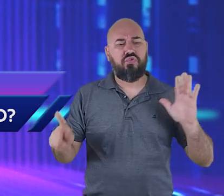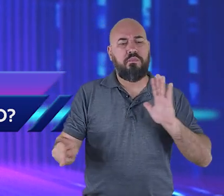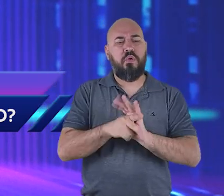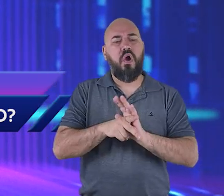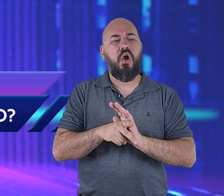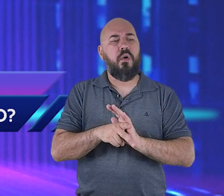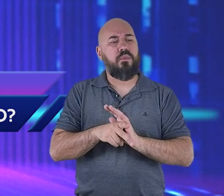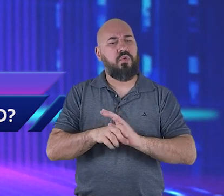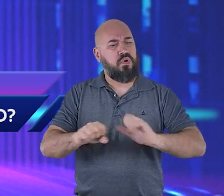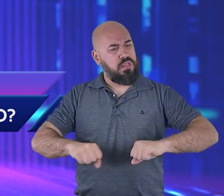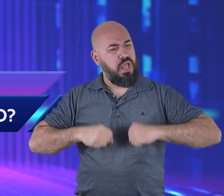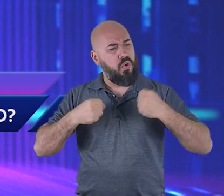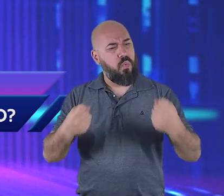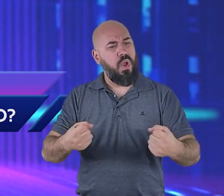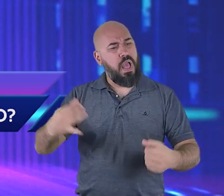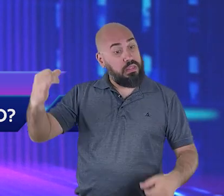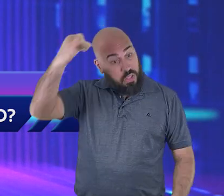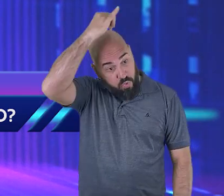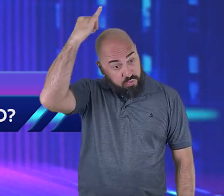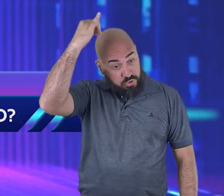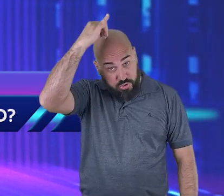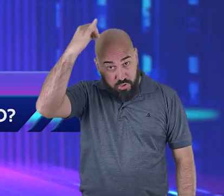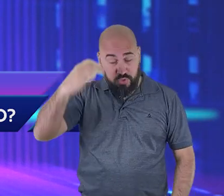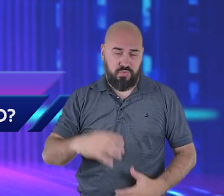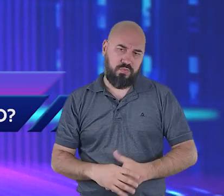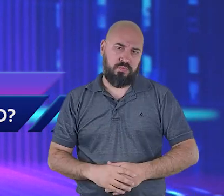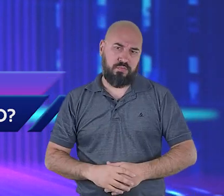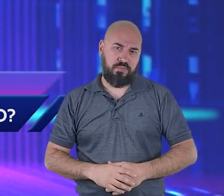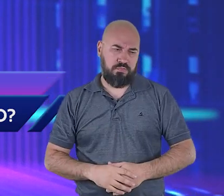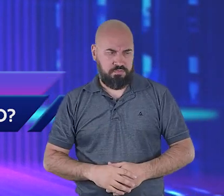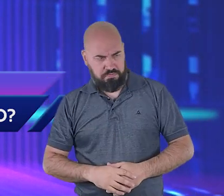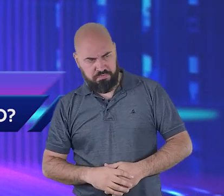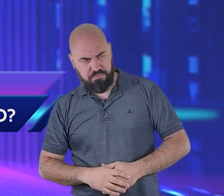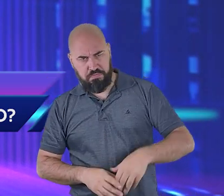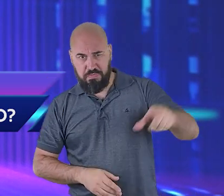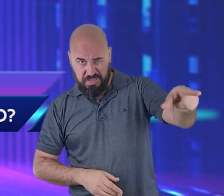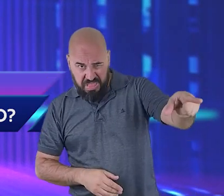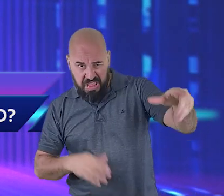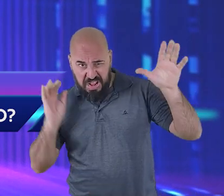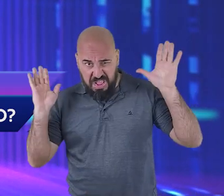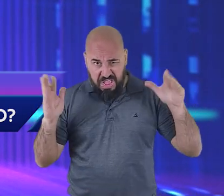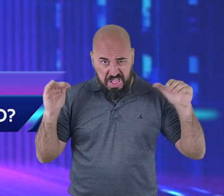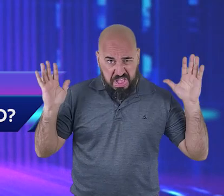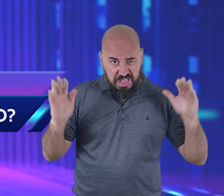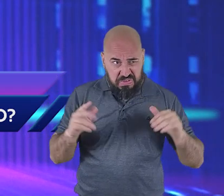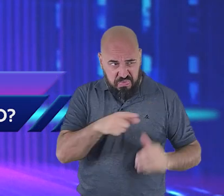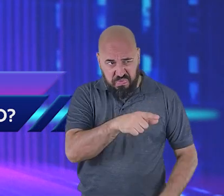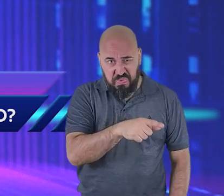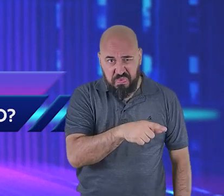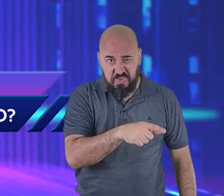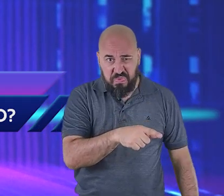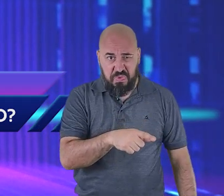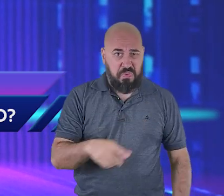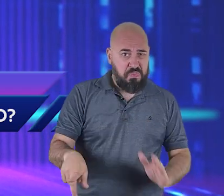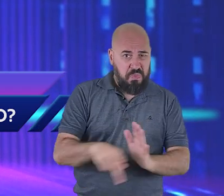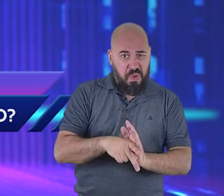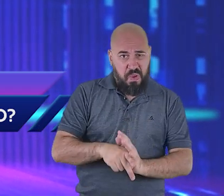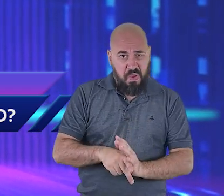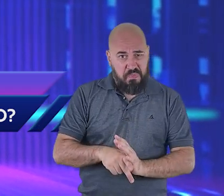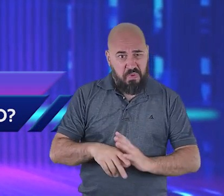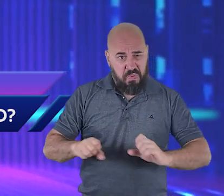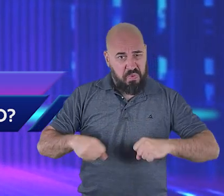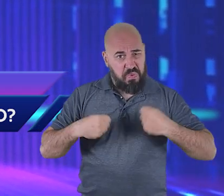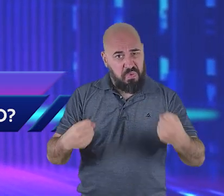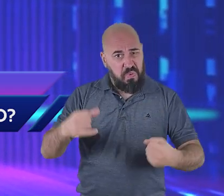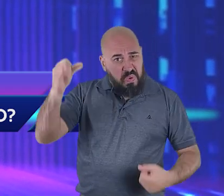ungido. Deixa eu te dizer uma coisa. O rei de Tiro era um querubim da guarda ungido? É claro